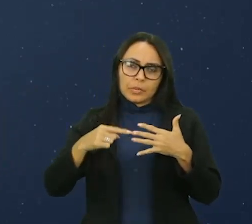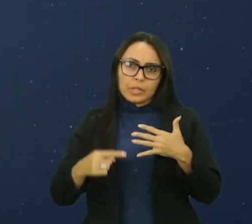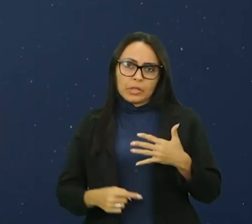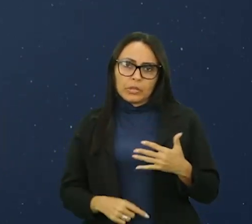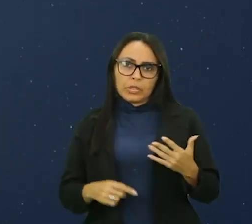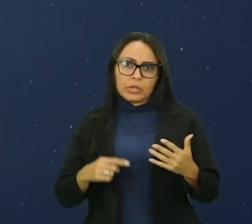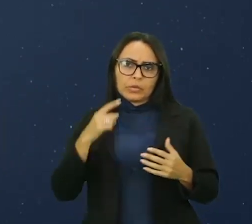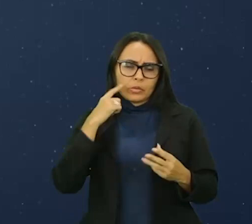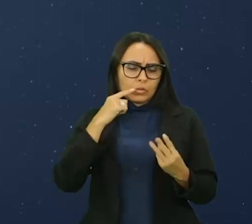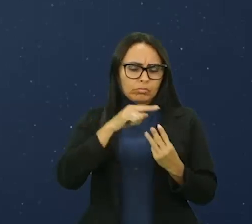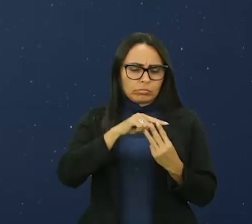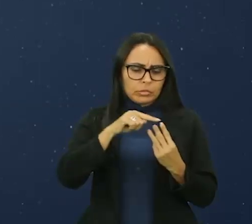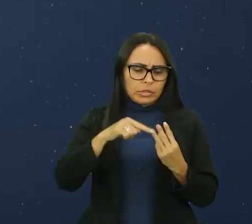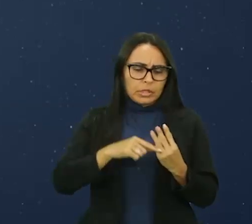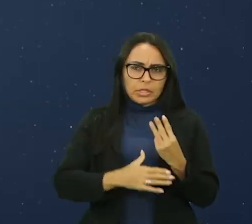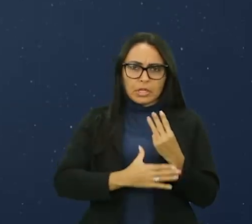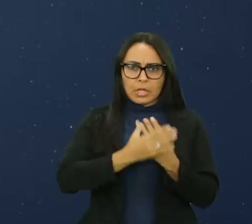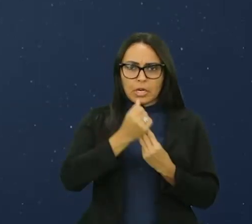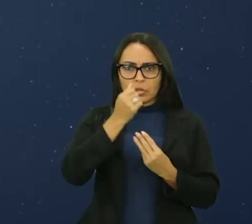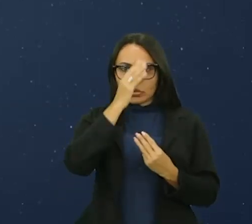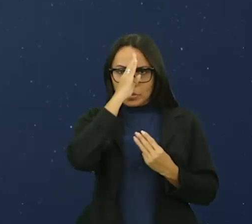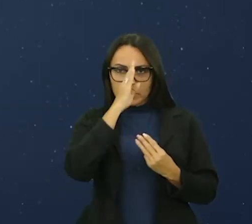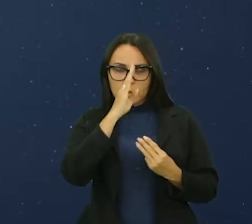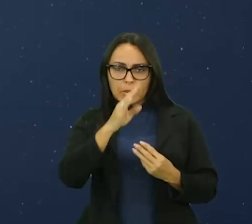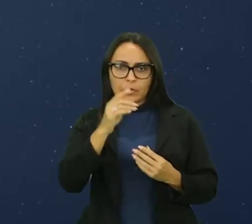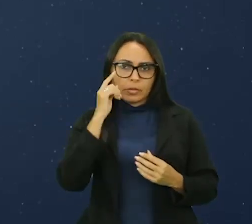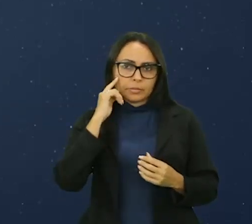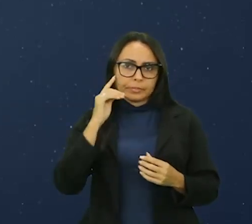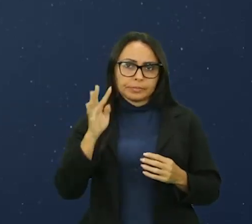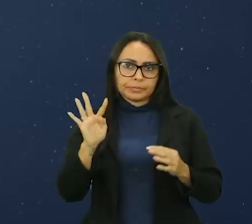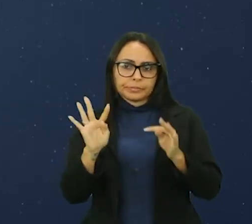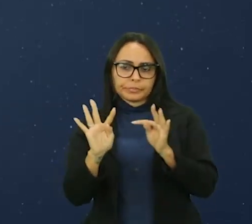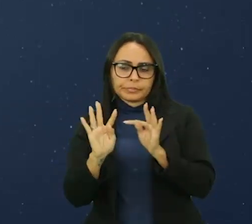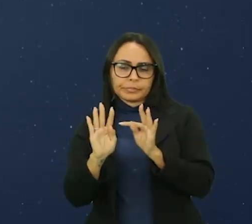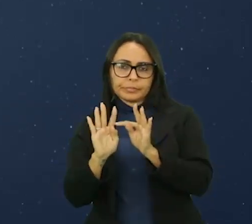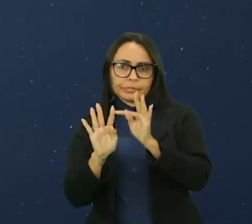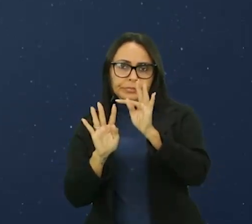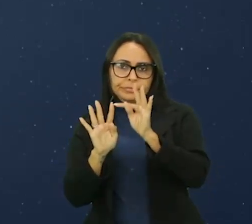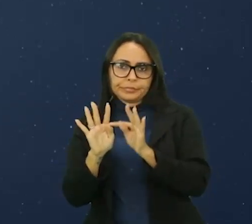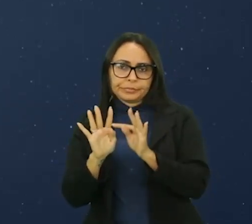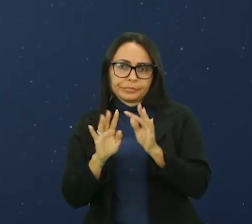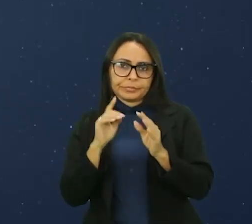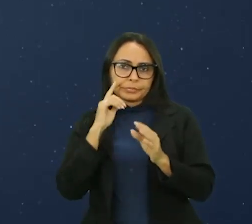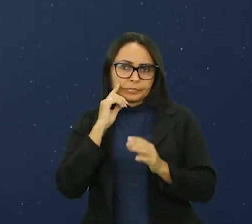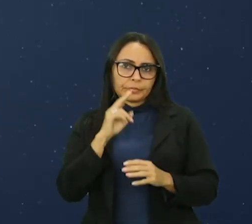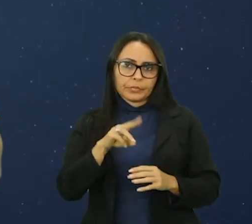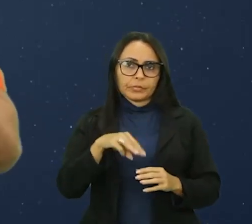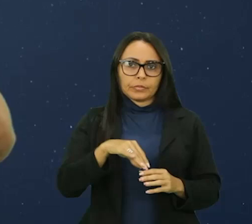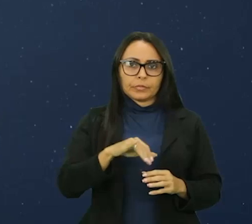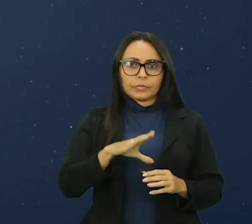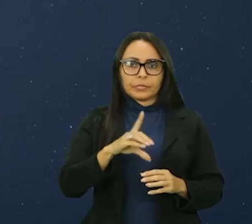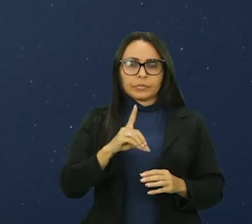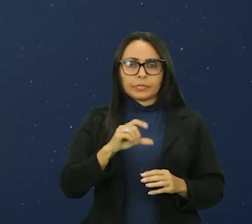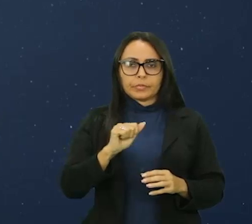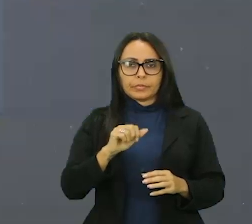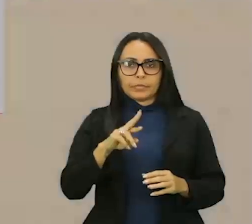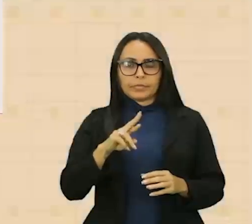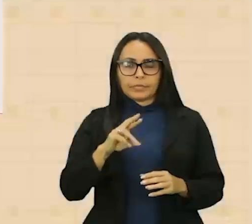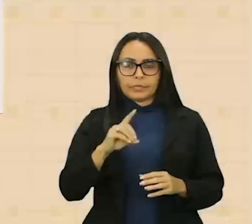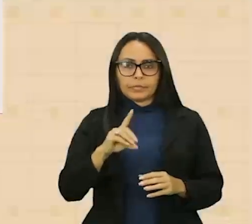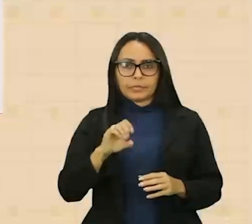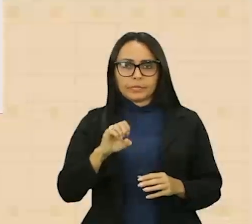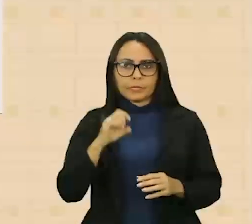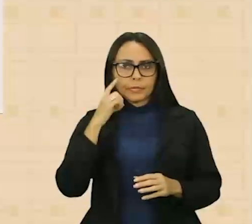os 3 principais elementos: temperatura, umidade e pressão atmosférica. Veja que a temperatura,